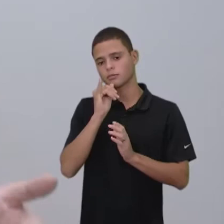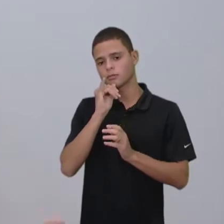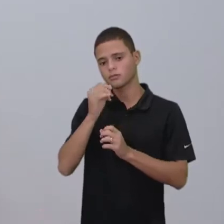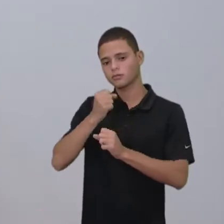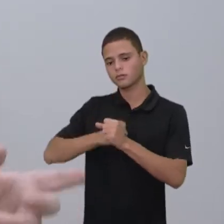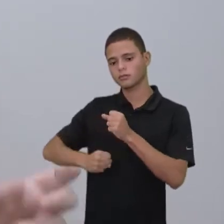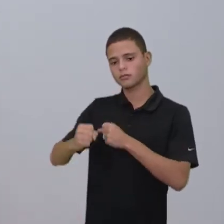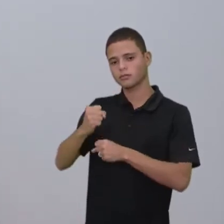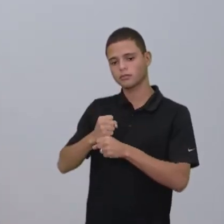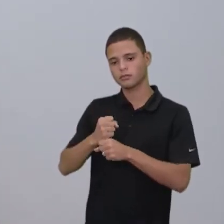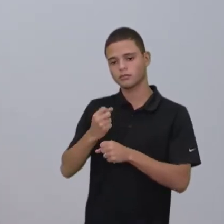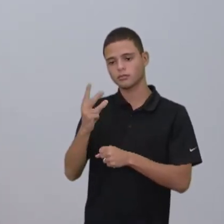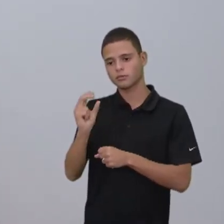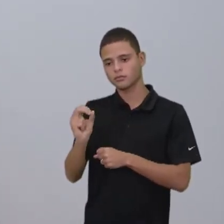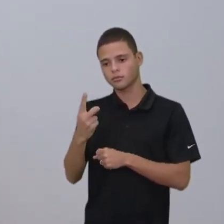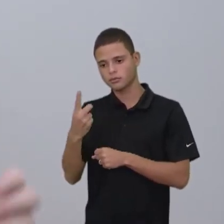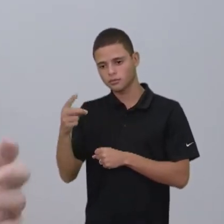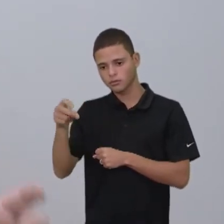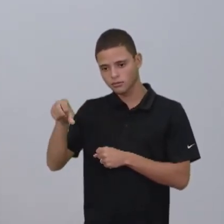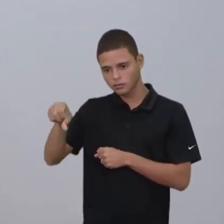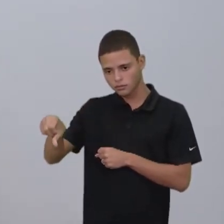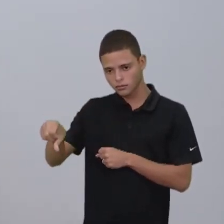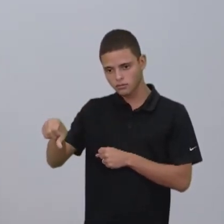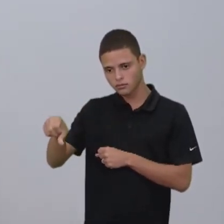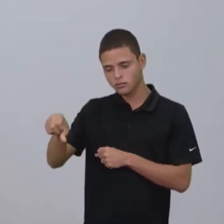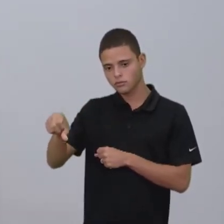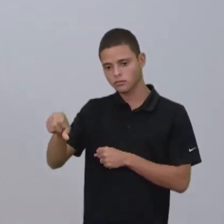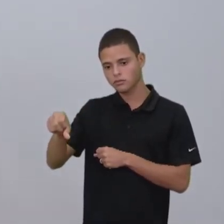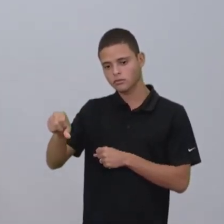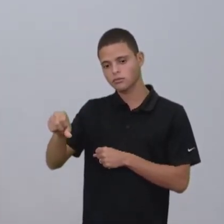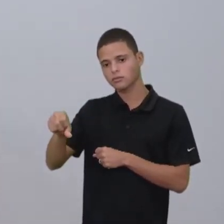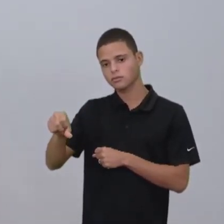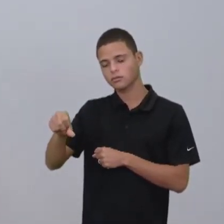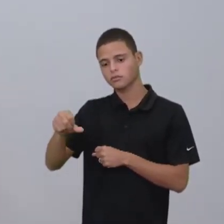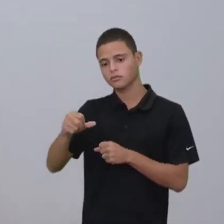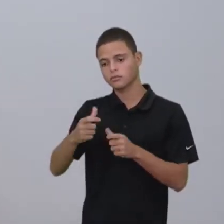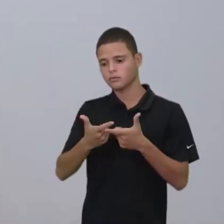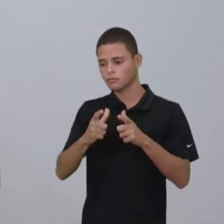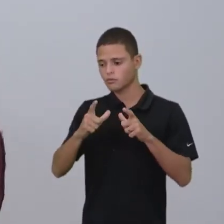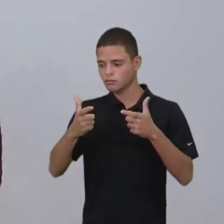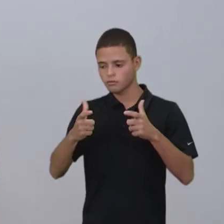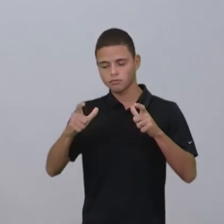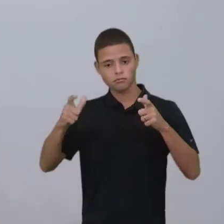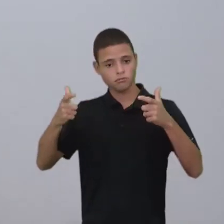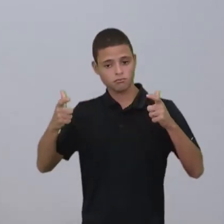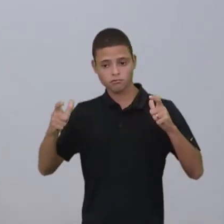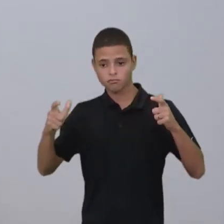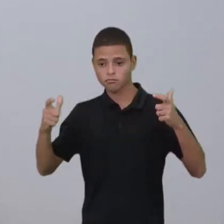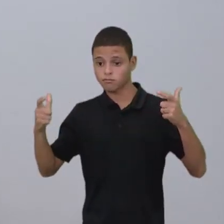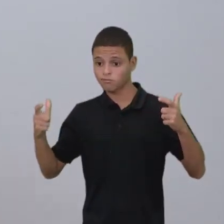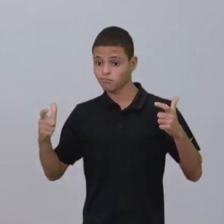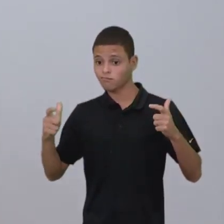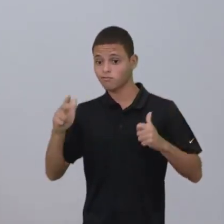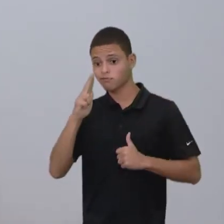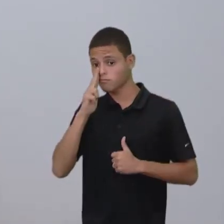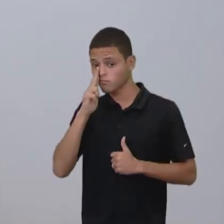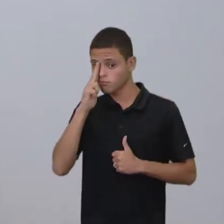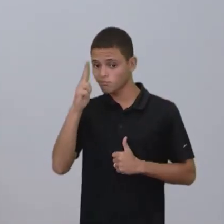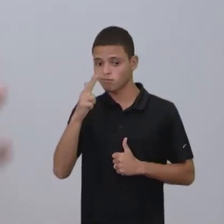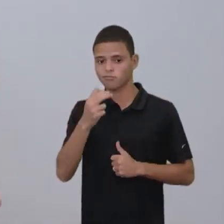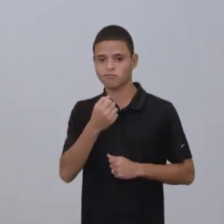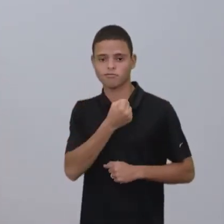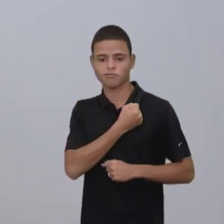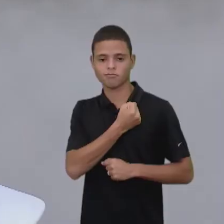da OMS, Organização Mundial da Saúde, dá conta de que está crescendo assustadoramente o número